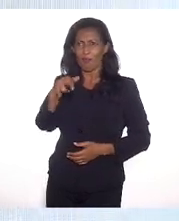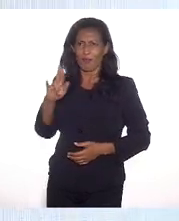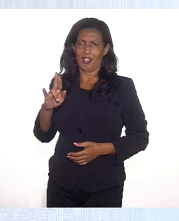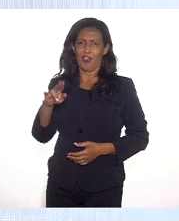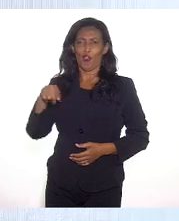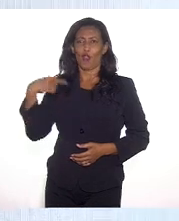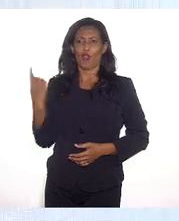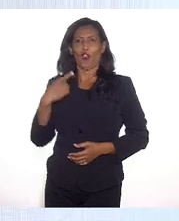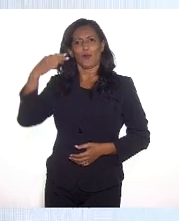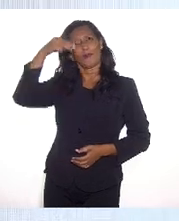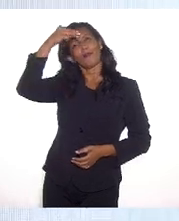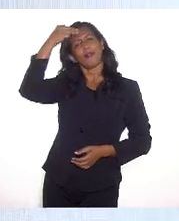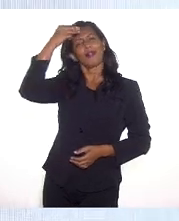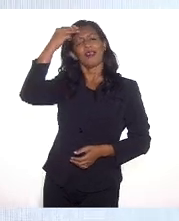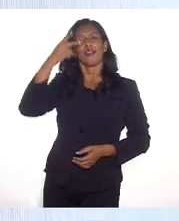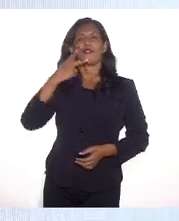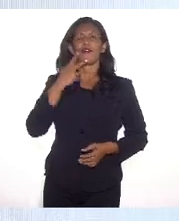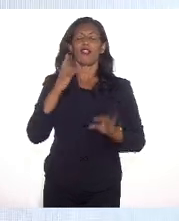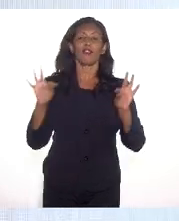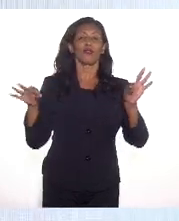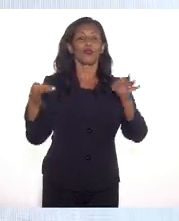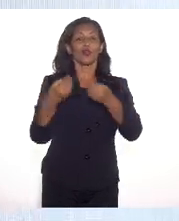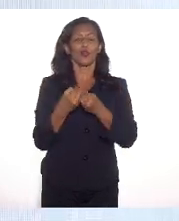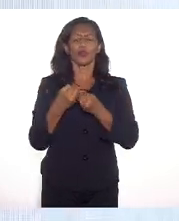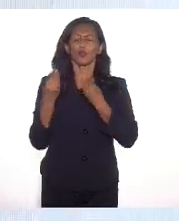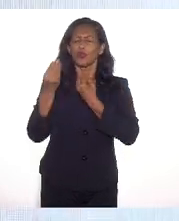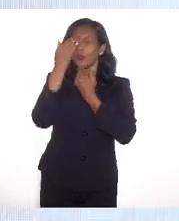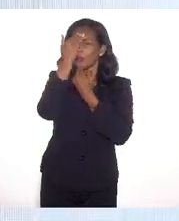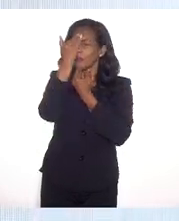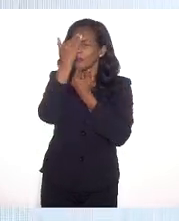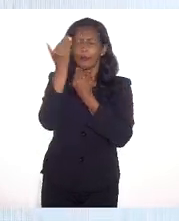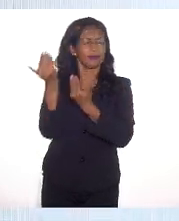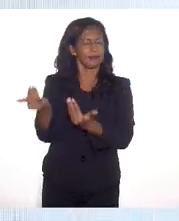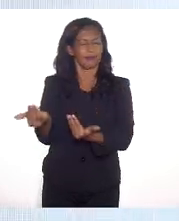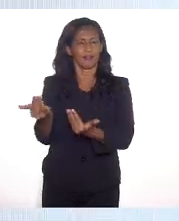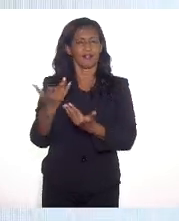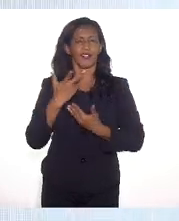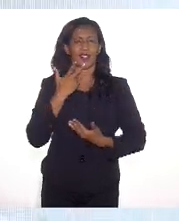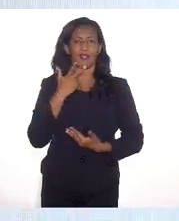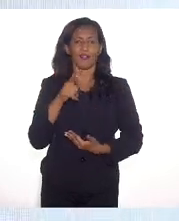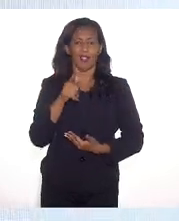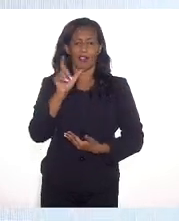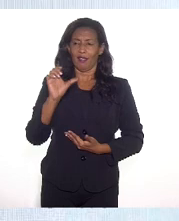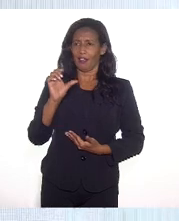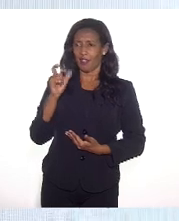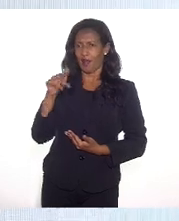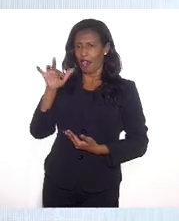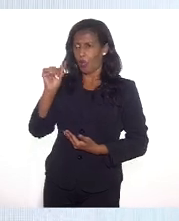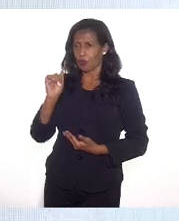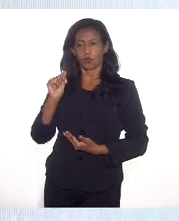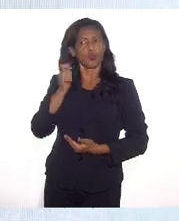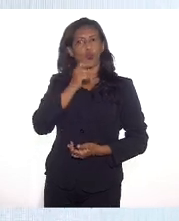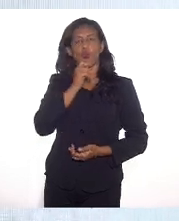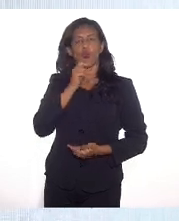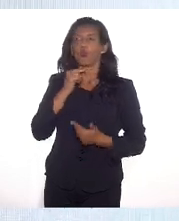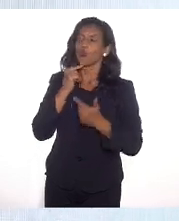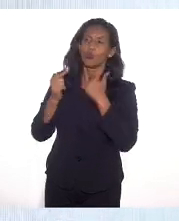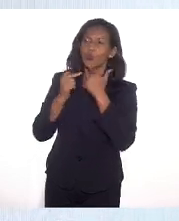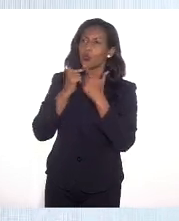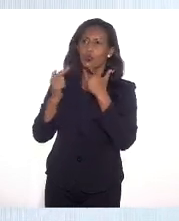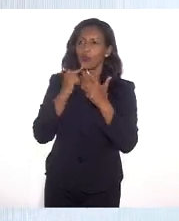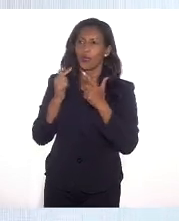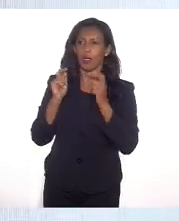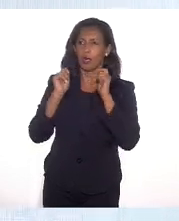padrinho, dizer a todos aqui muito, muito obrigado e dizer, Cláudio, não tenha dúvida que a